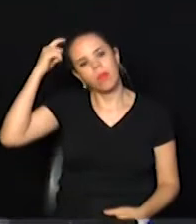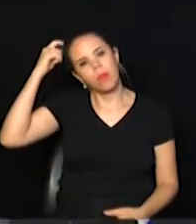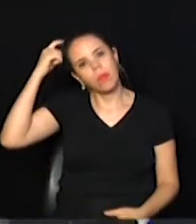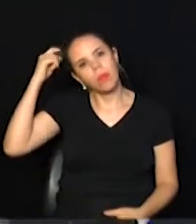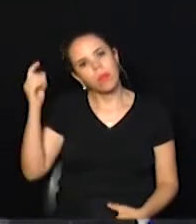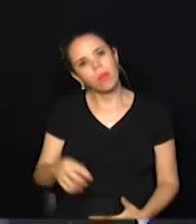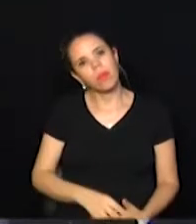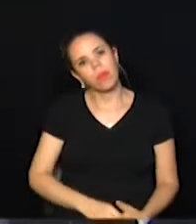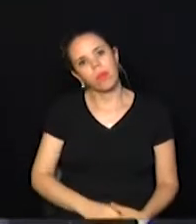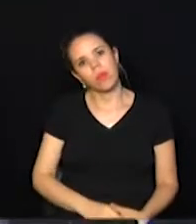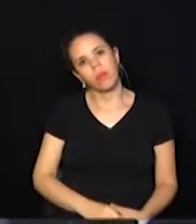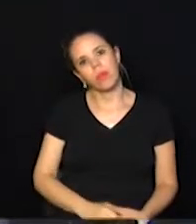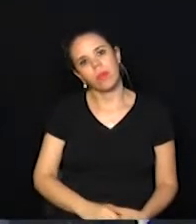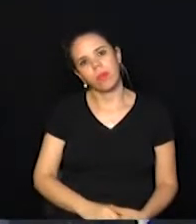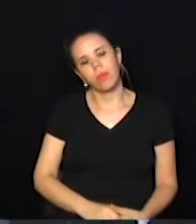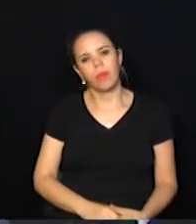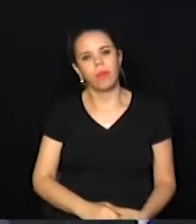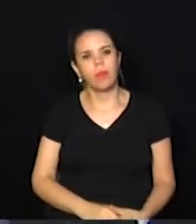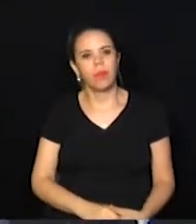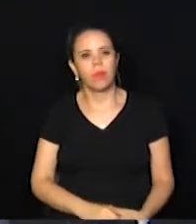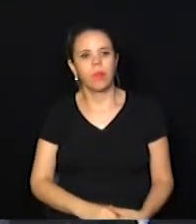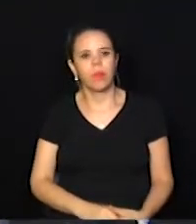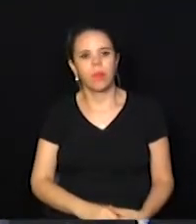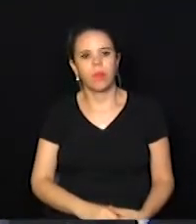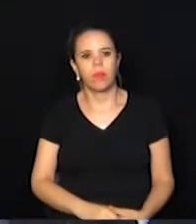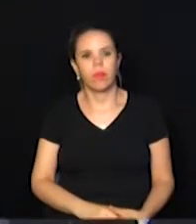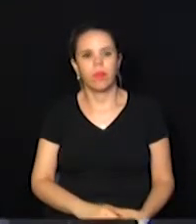Trabalhadoras. Camila?